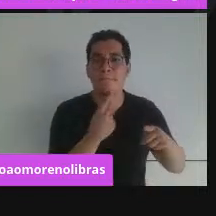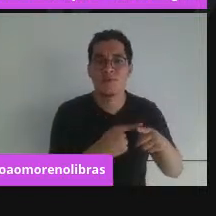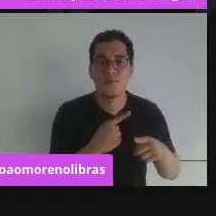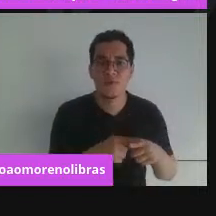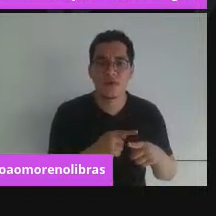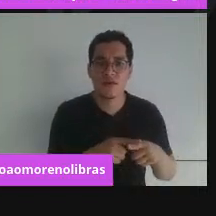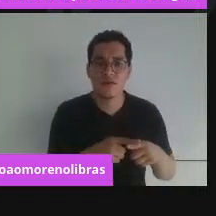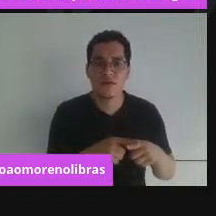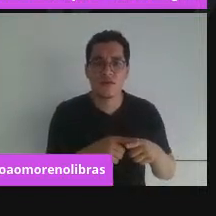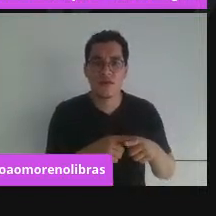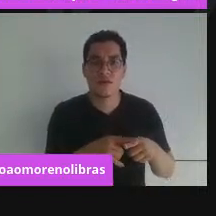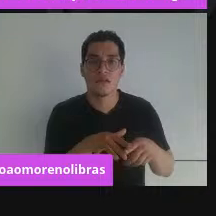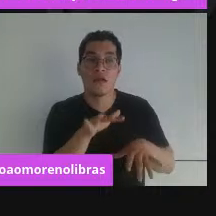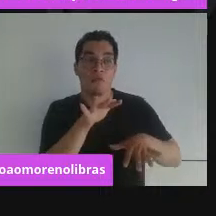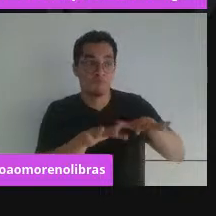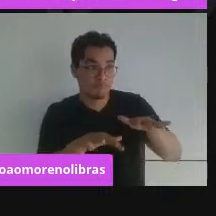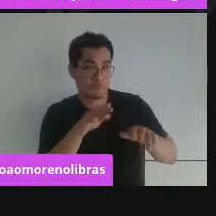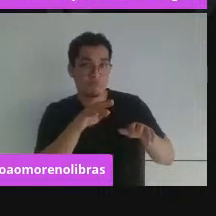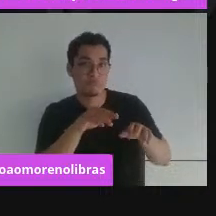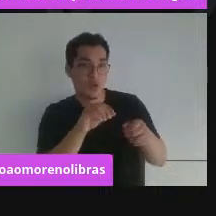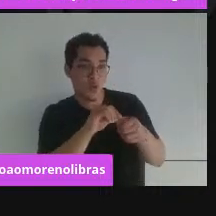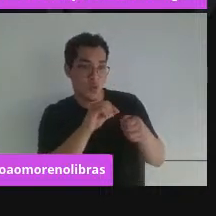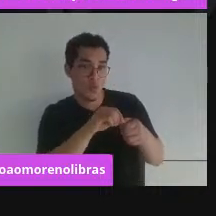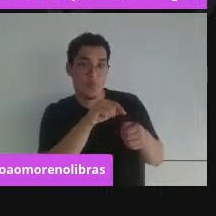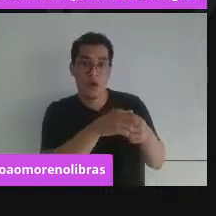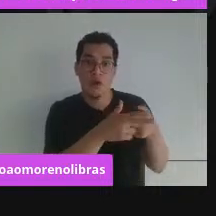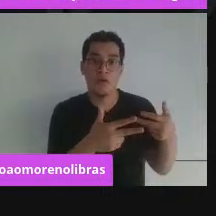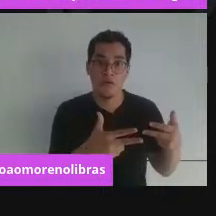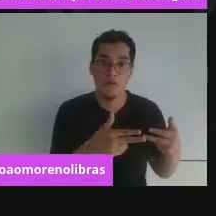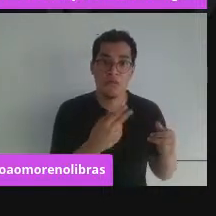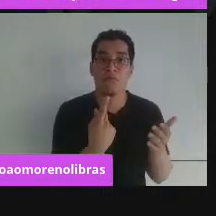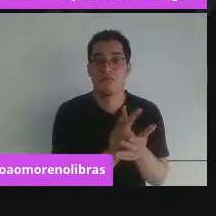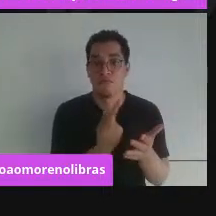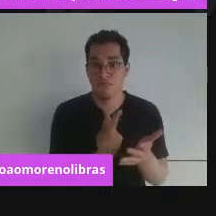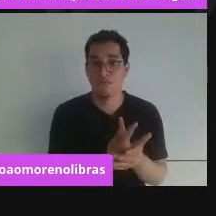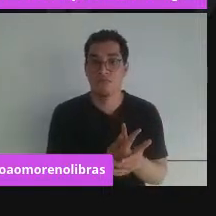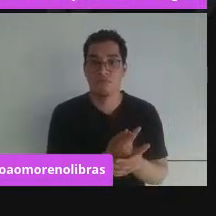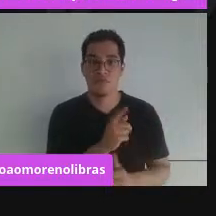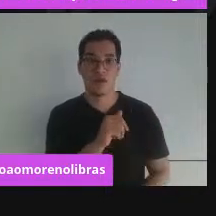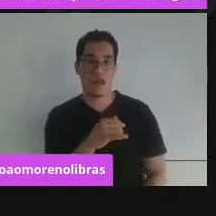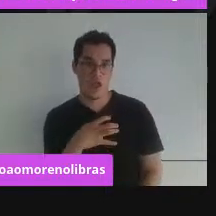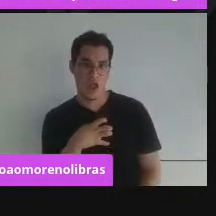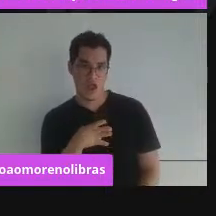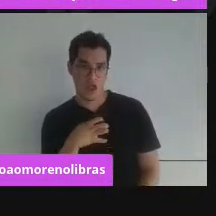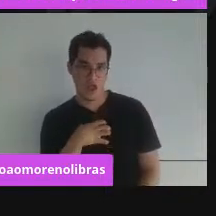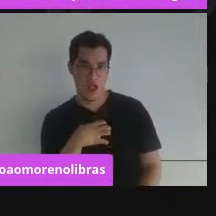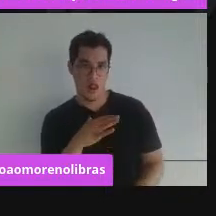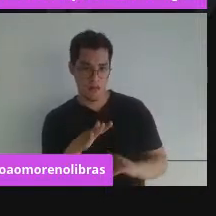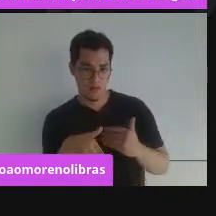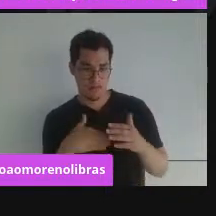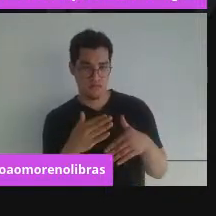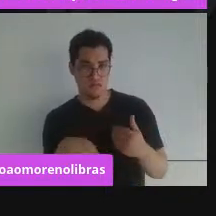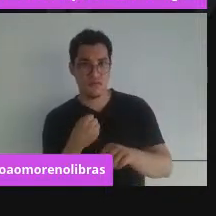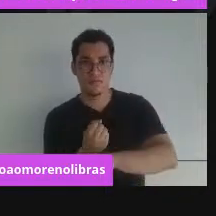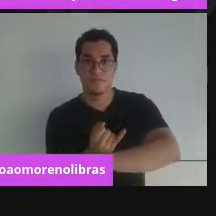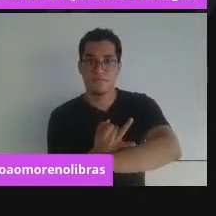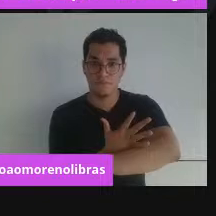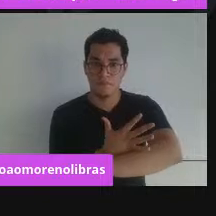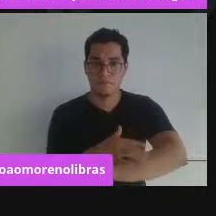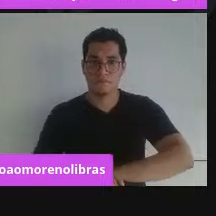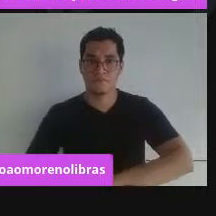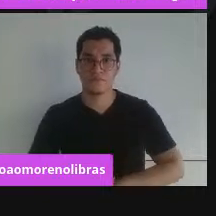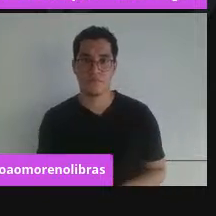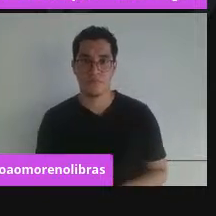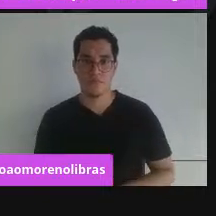cometido. O PDV é pleno de emoção. A seguir, mostro o esquema de Micheli, que é esse que está aí, e